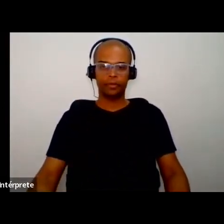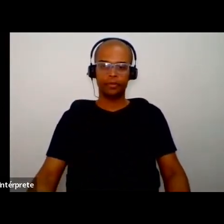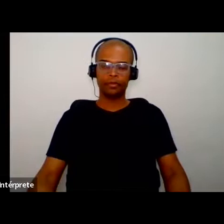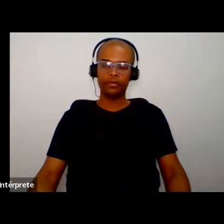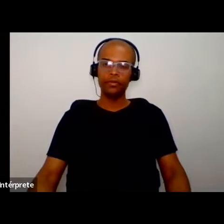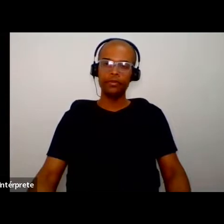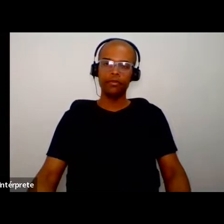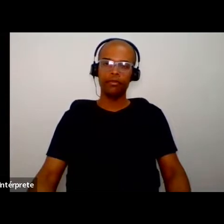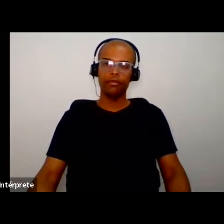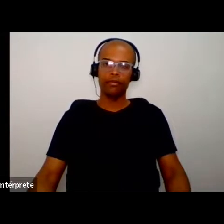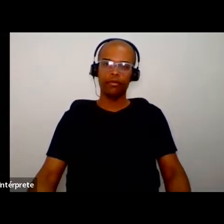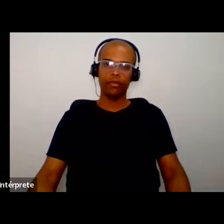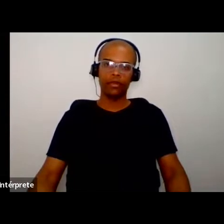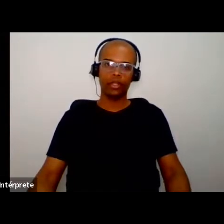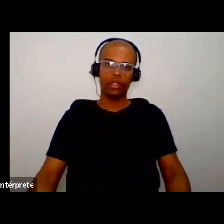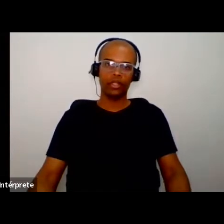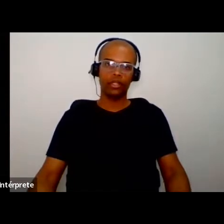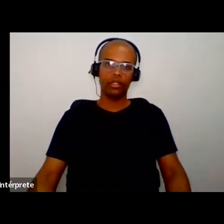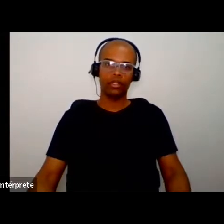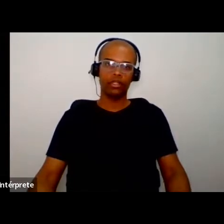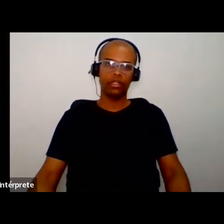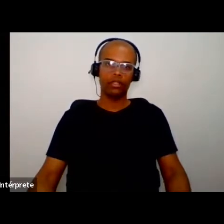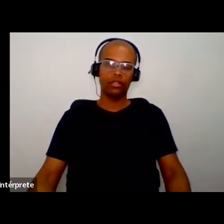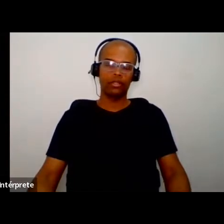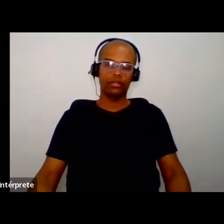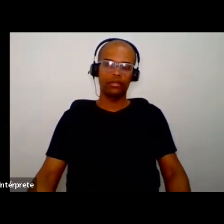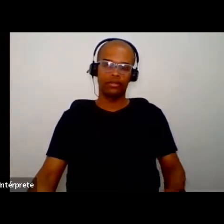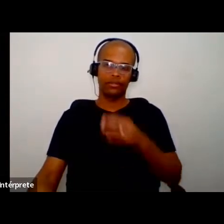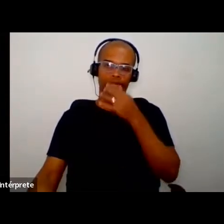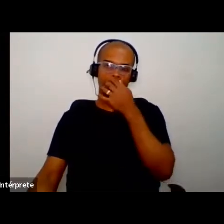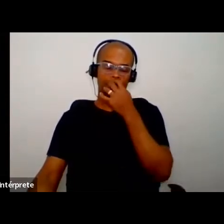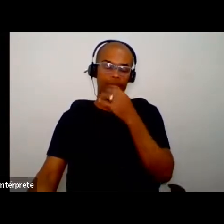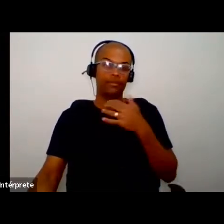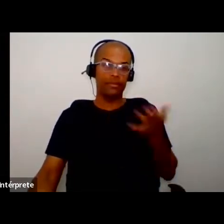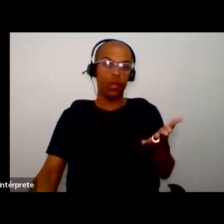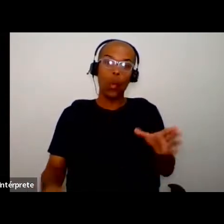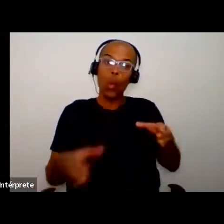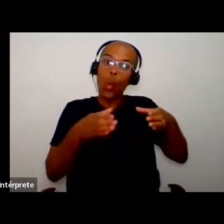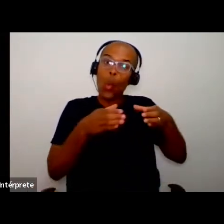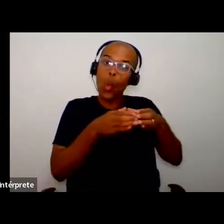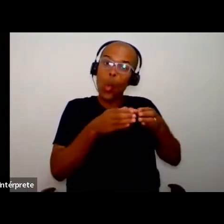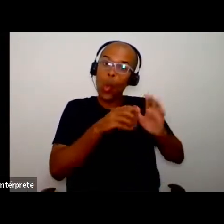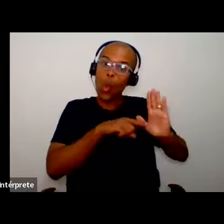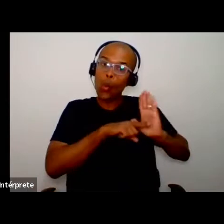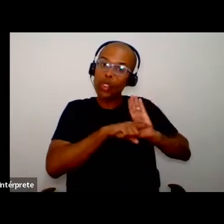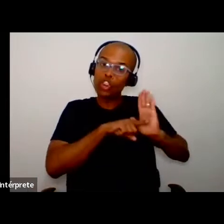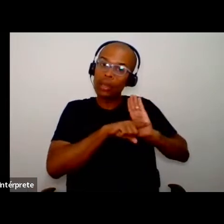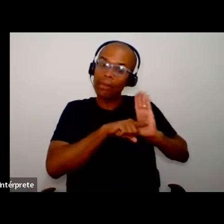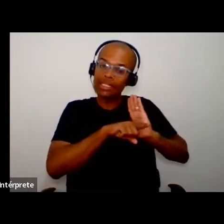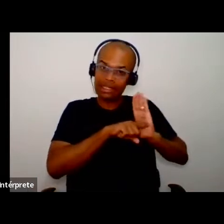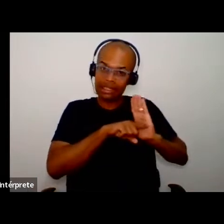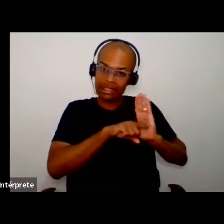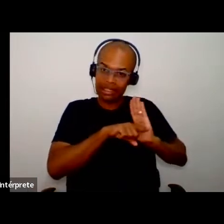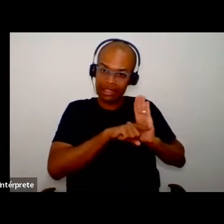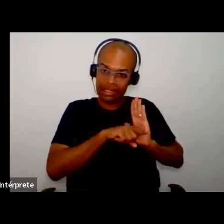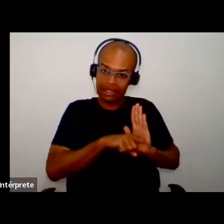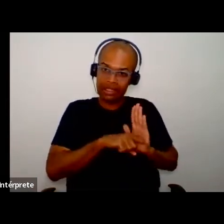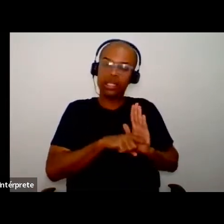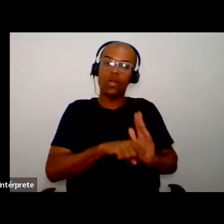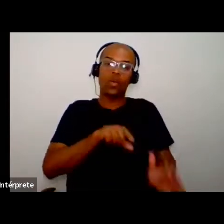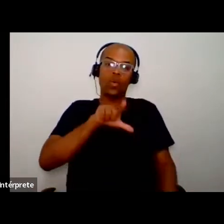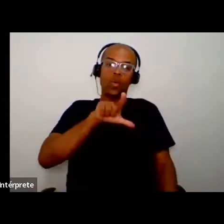Então, nessa direção, é importante dizer que o grupo de pesquisa Linguagem e Atividades no Contexto Escolar, que é o LACE,